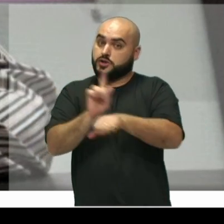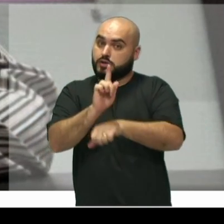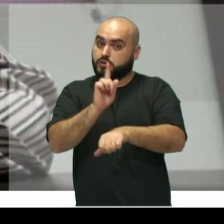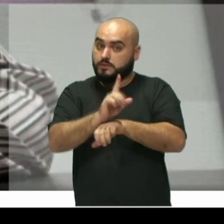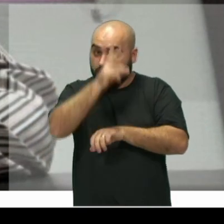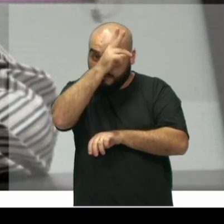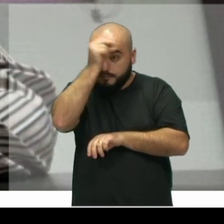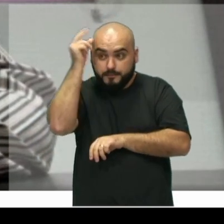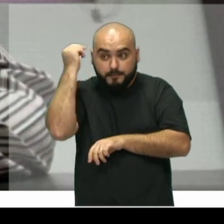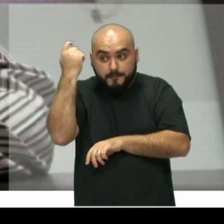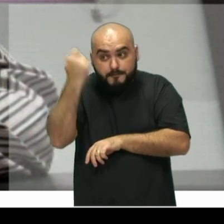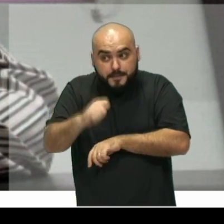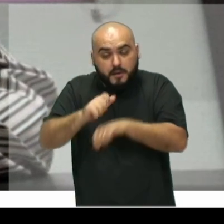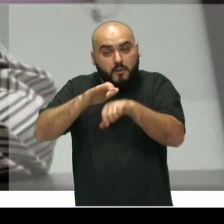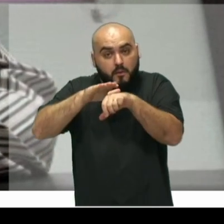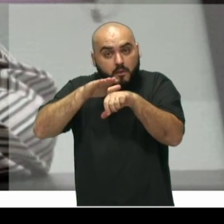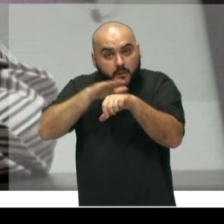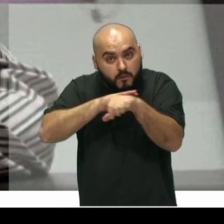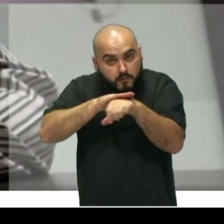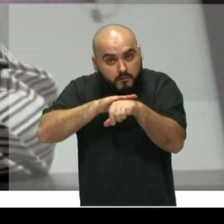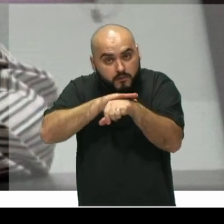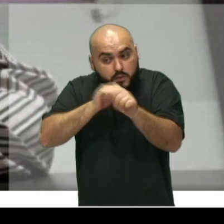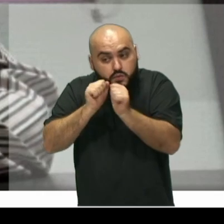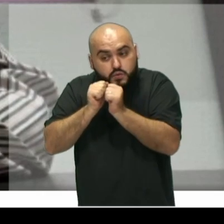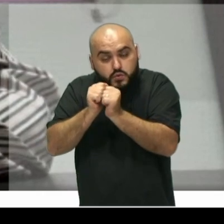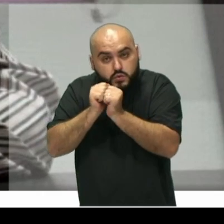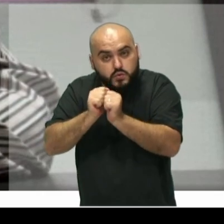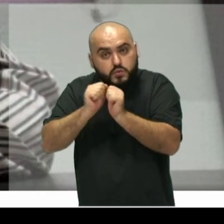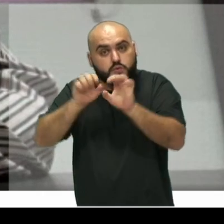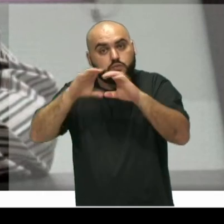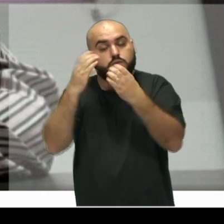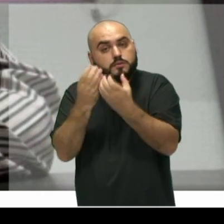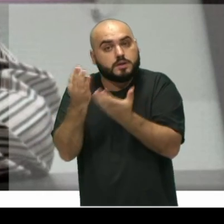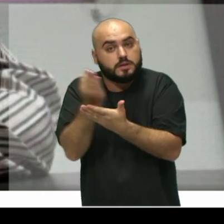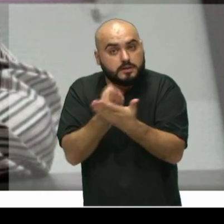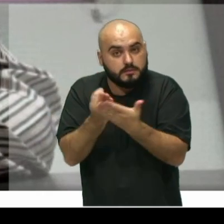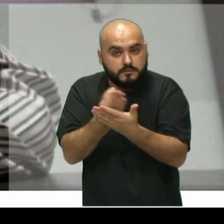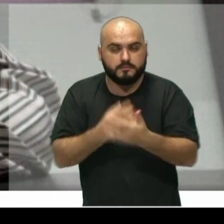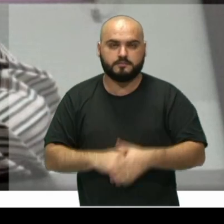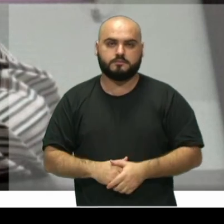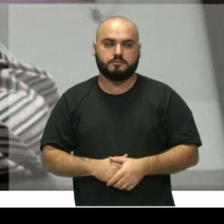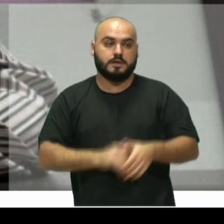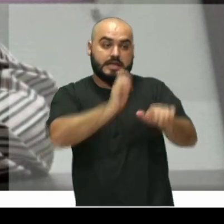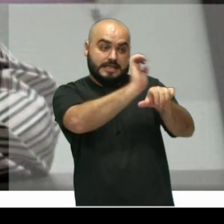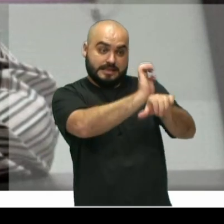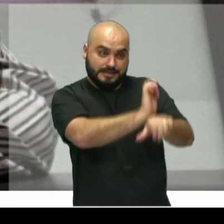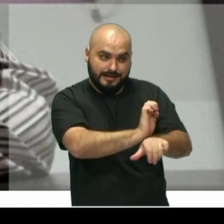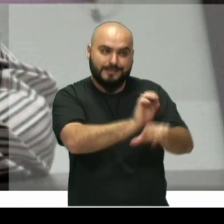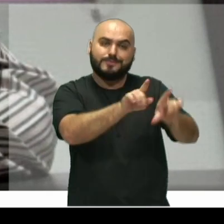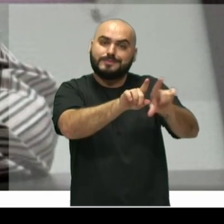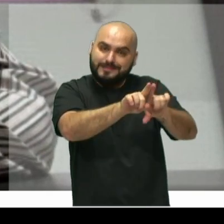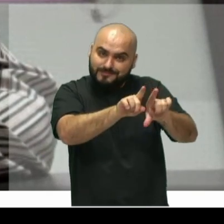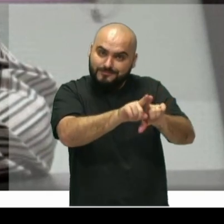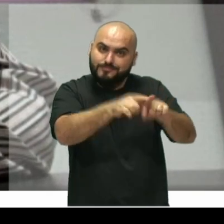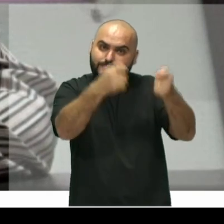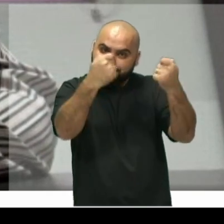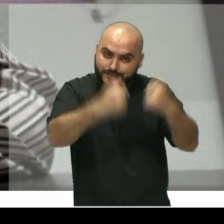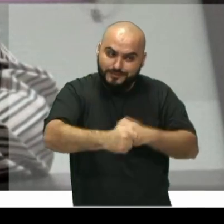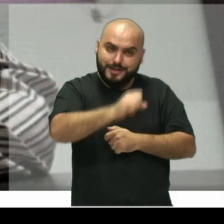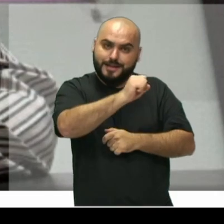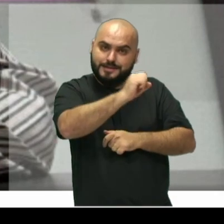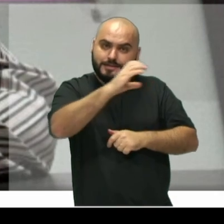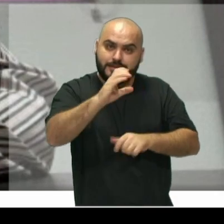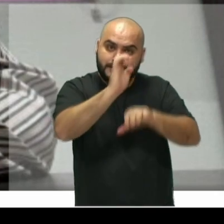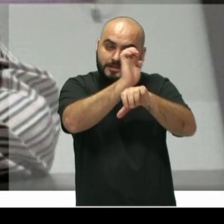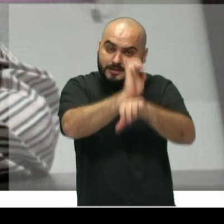que o Estado não consegue fazer e que fazem melhor que o Estado. Só que o Estado precisa ser parceiro. O município, a União e o